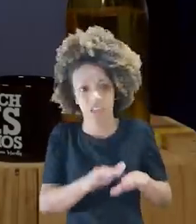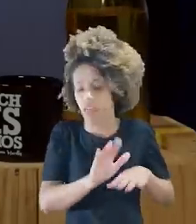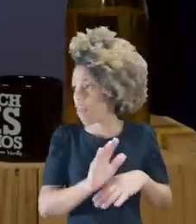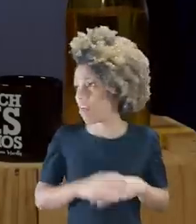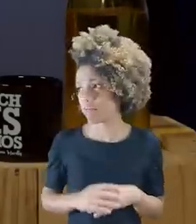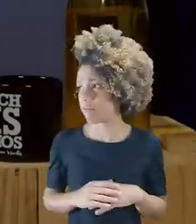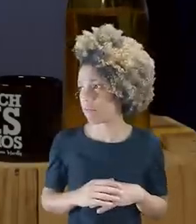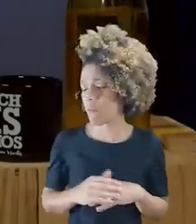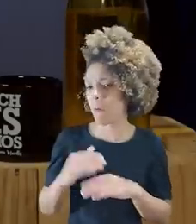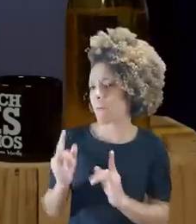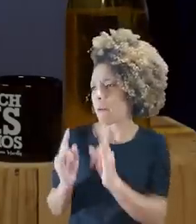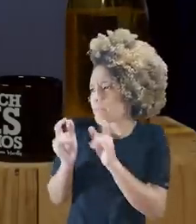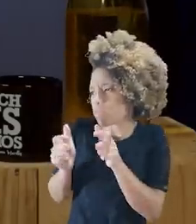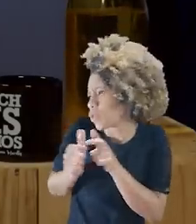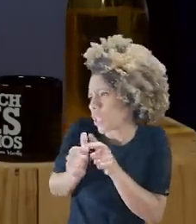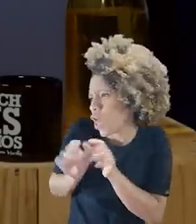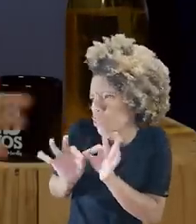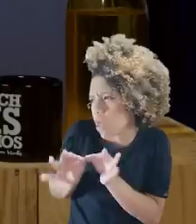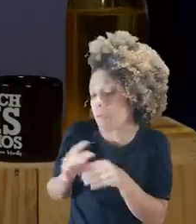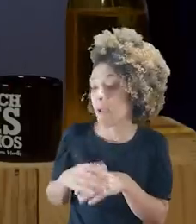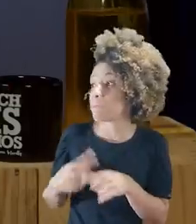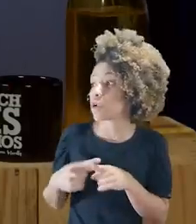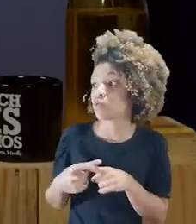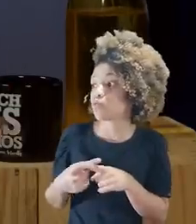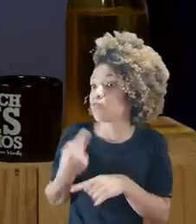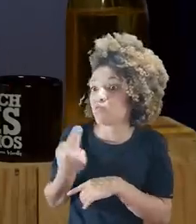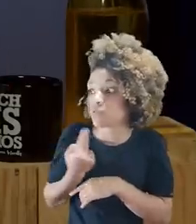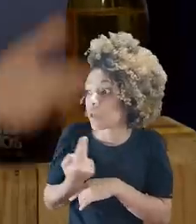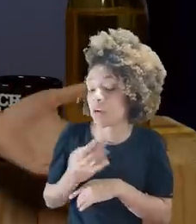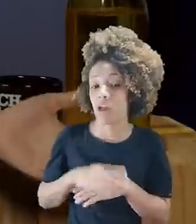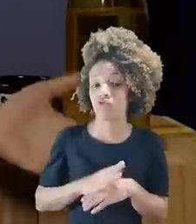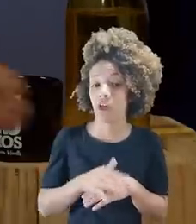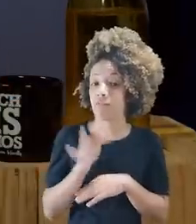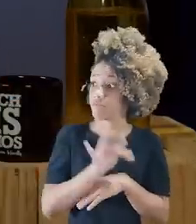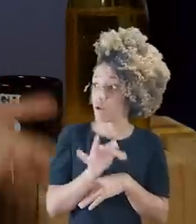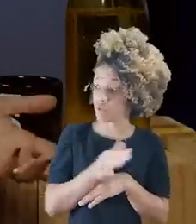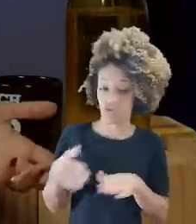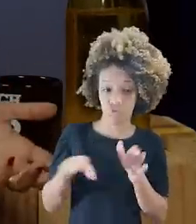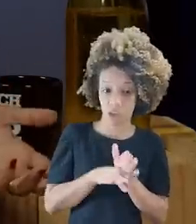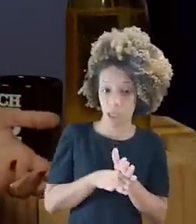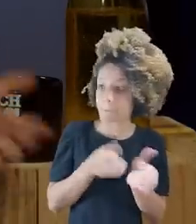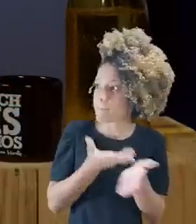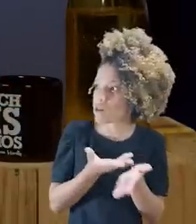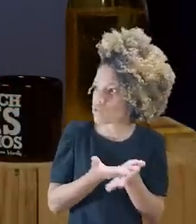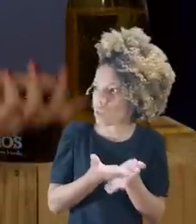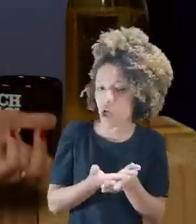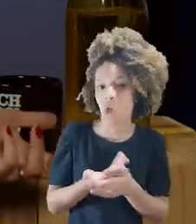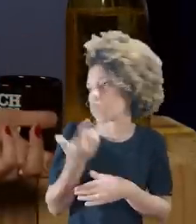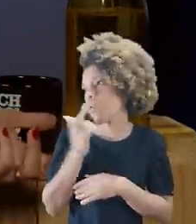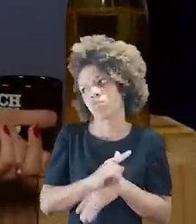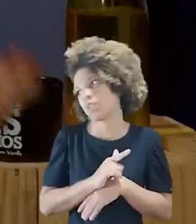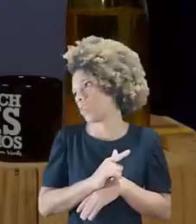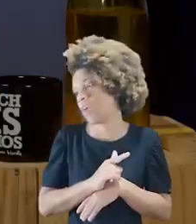lá um apartamentinho bem pequenininho porque eu não tinha condições aí tive que já na faculdade eu cheguei na faculdade para estudar eu não